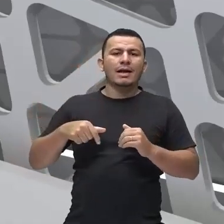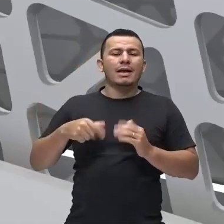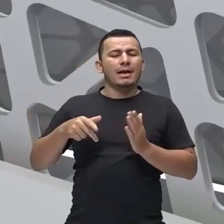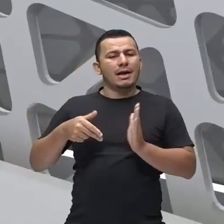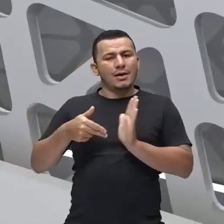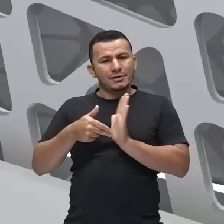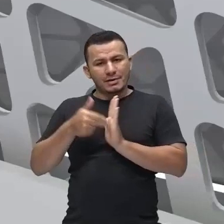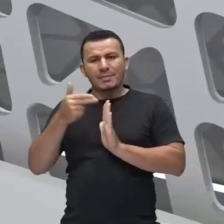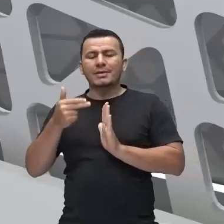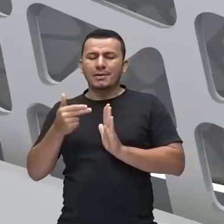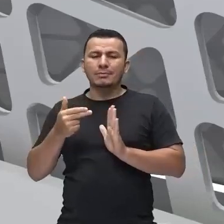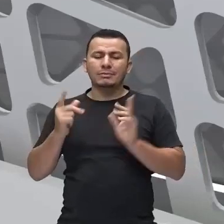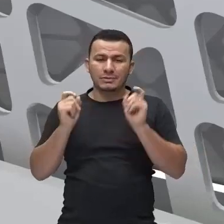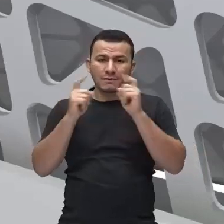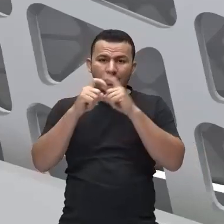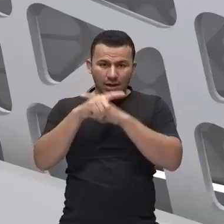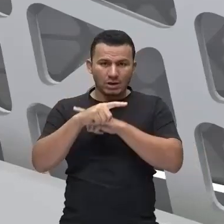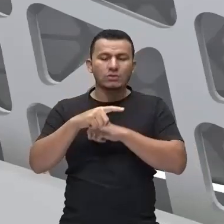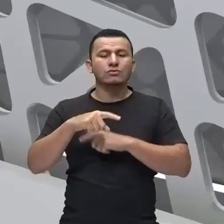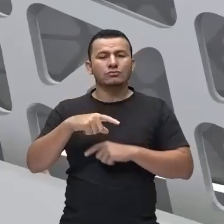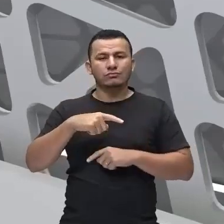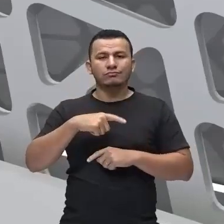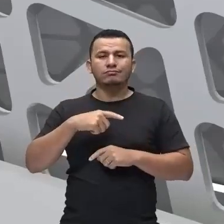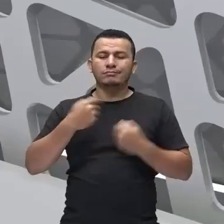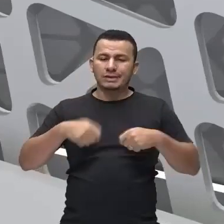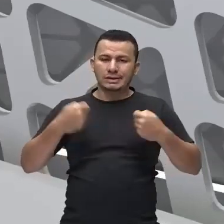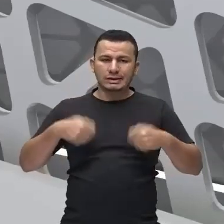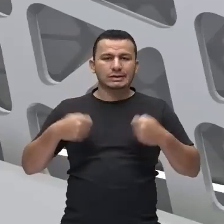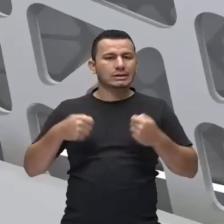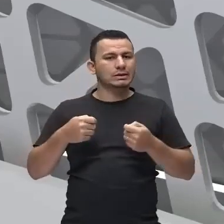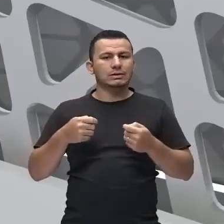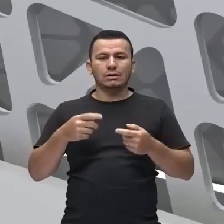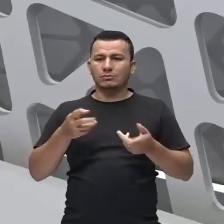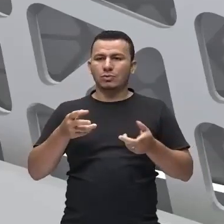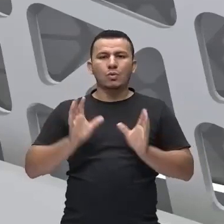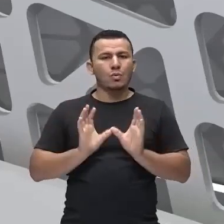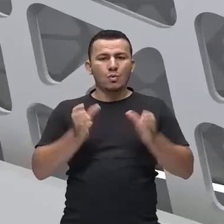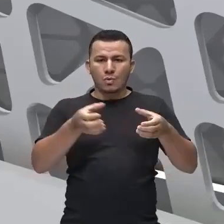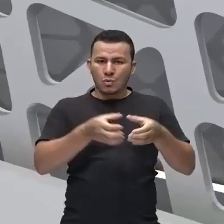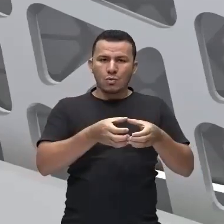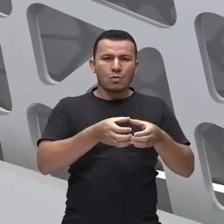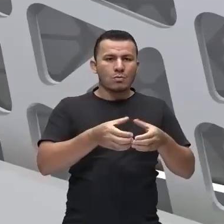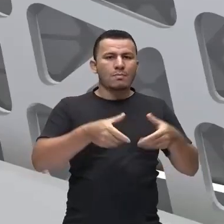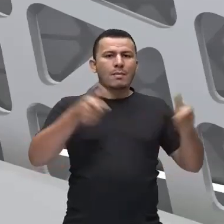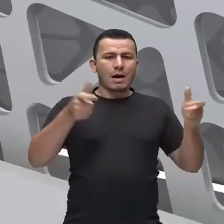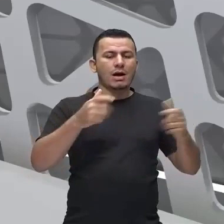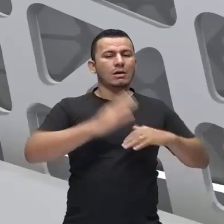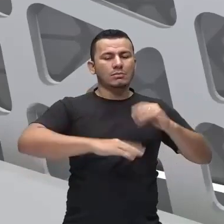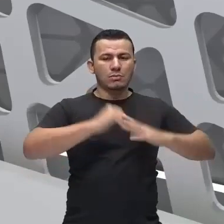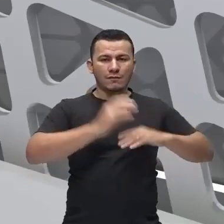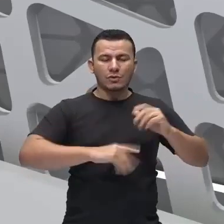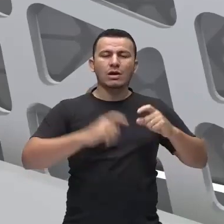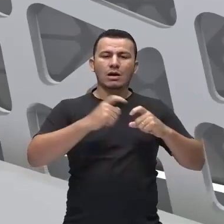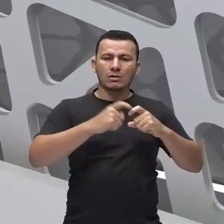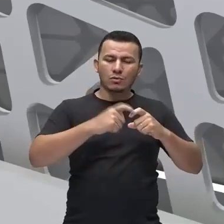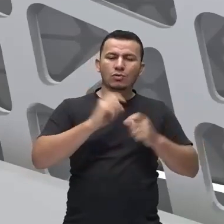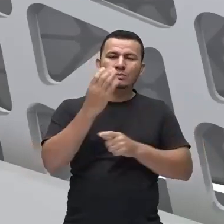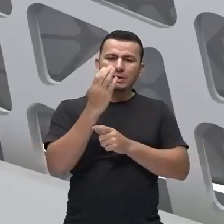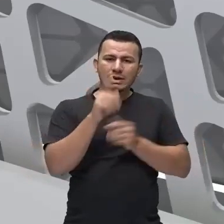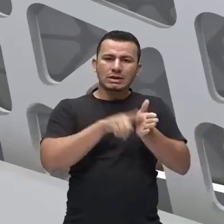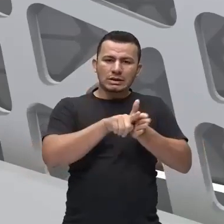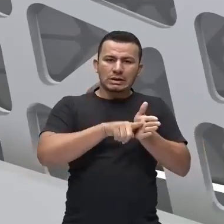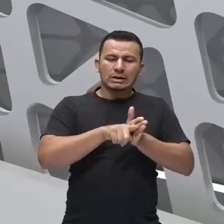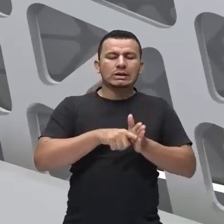complexo e delicado, né? Exige sempre um grupo maior de médicos e cientistas ali,